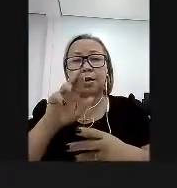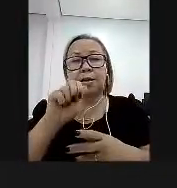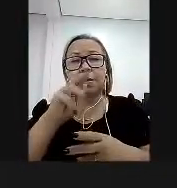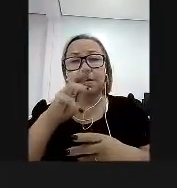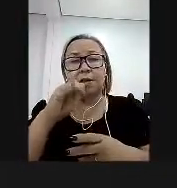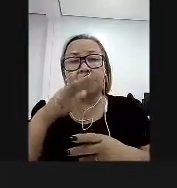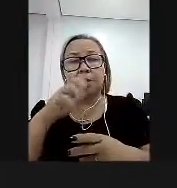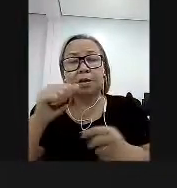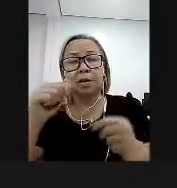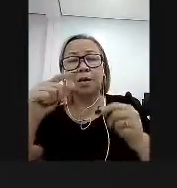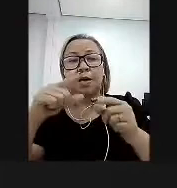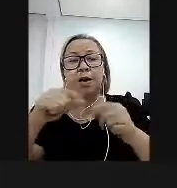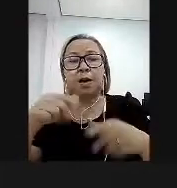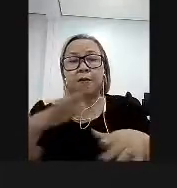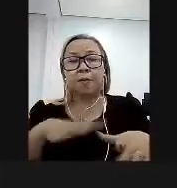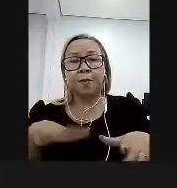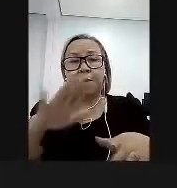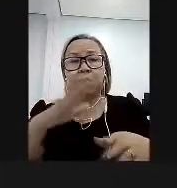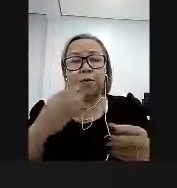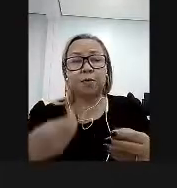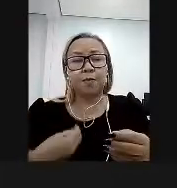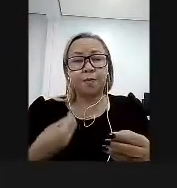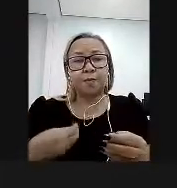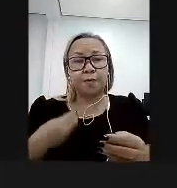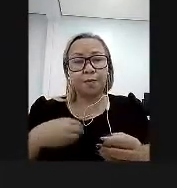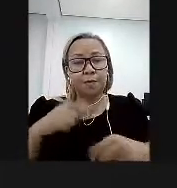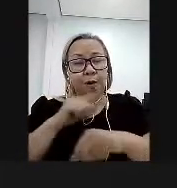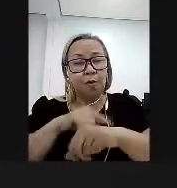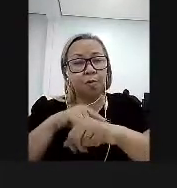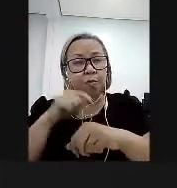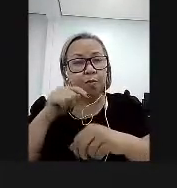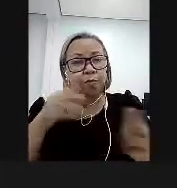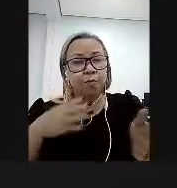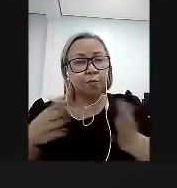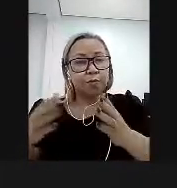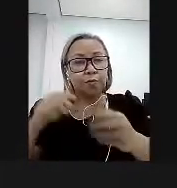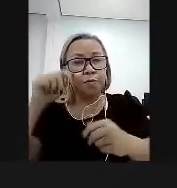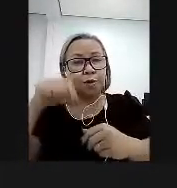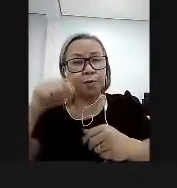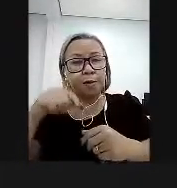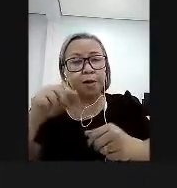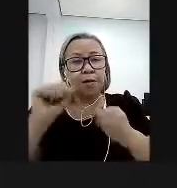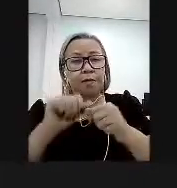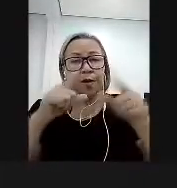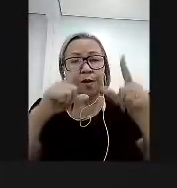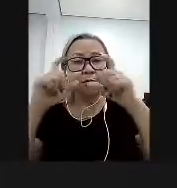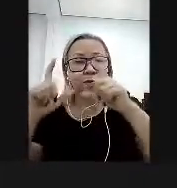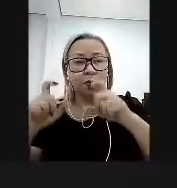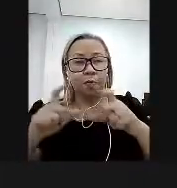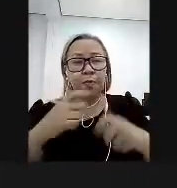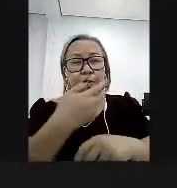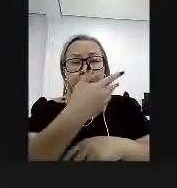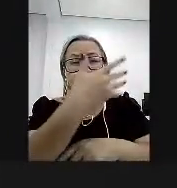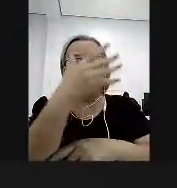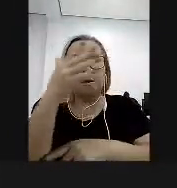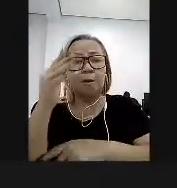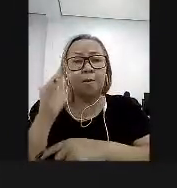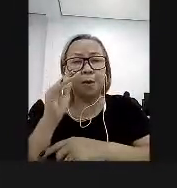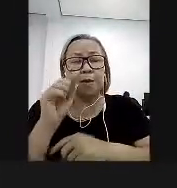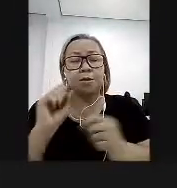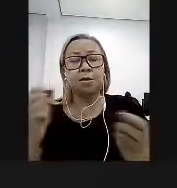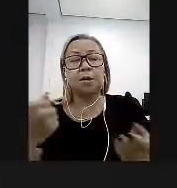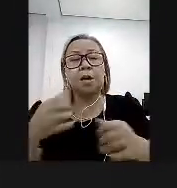ele viveu um tempo aqui, né? E fez fotos do Cerrado. E eu publiquei um livro sobre ele, com cerca de 500 páginas,